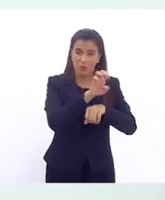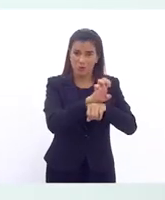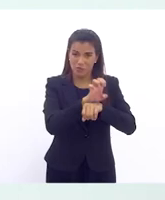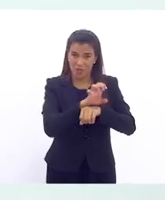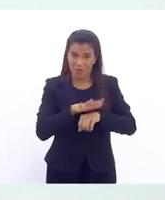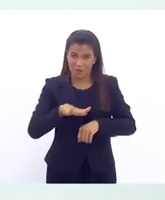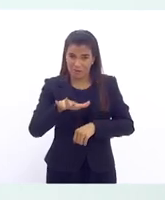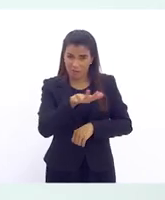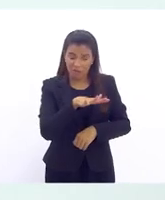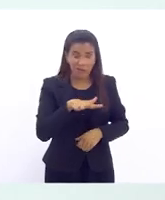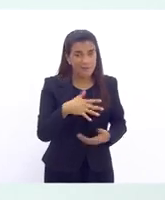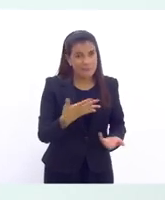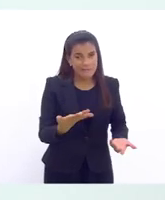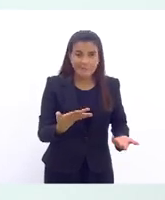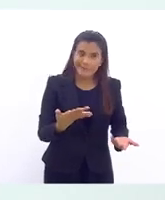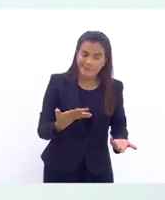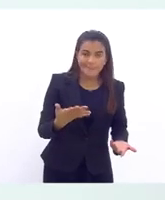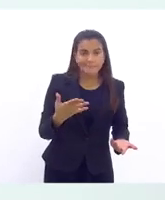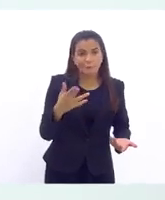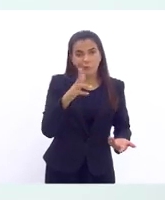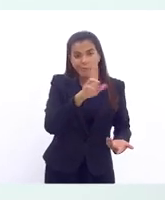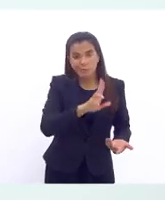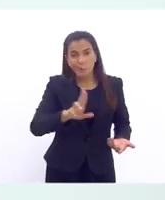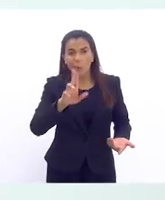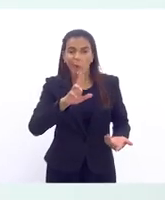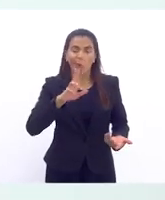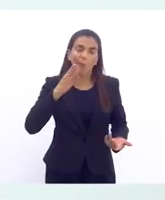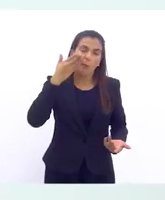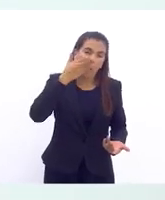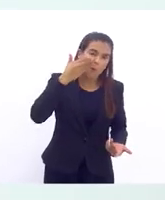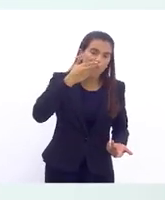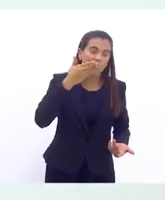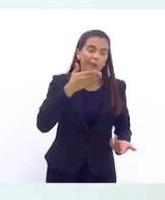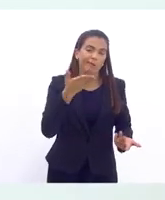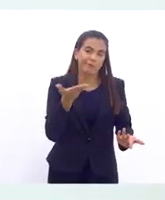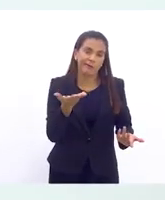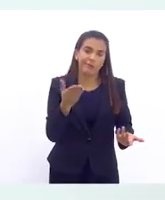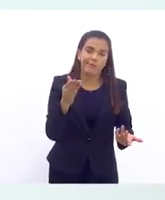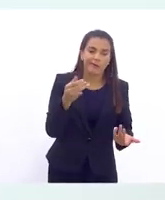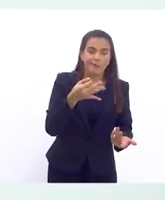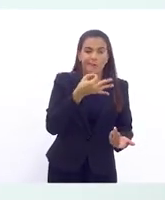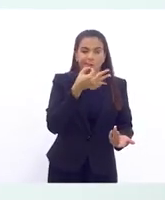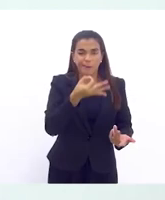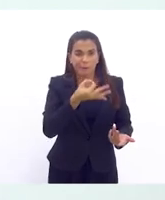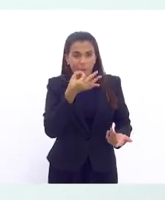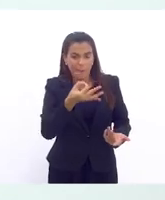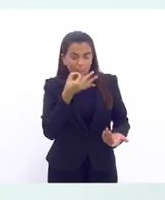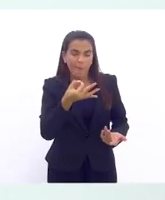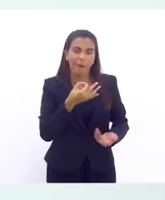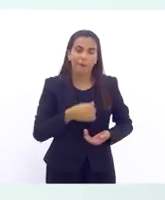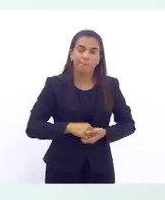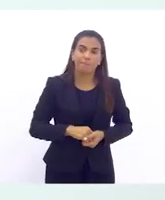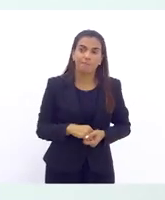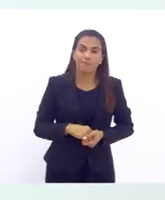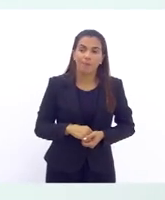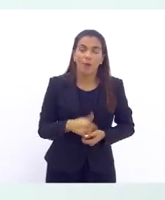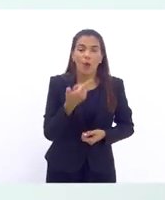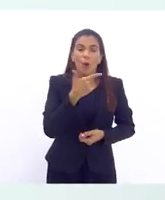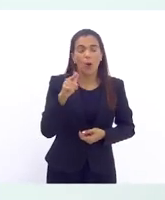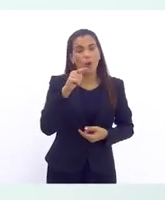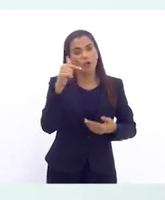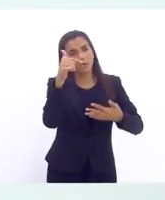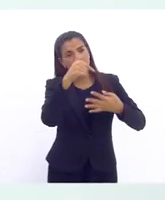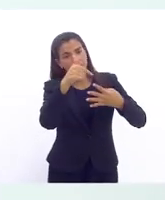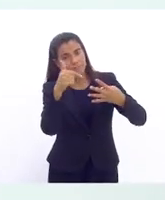acabou sendo usado como um argumento quase que infalível para que essas desvinculações tivessem sido feitos outra questão